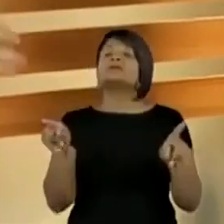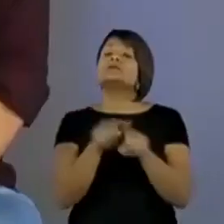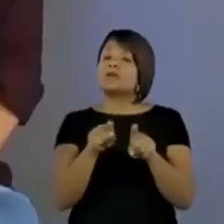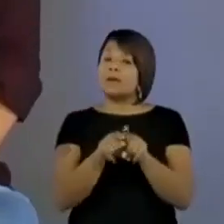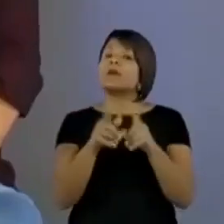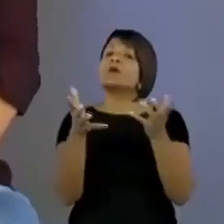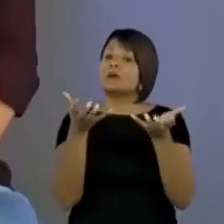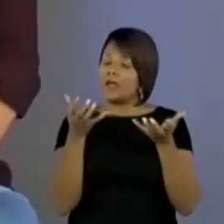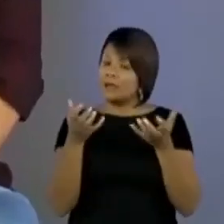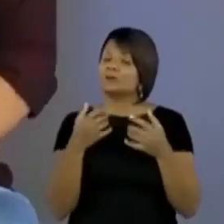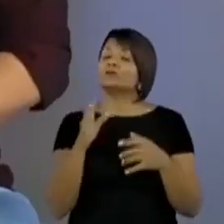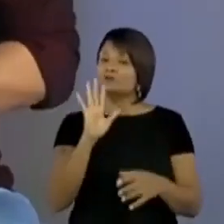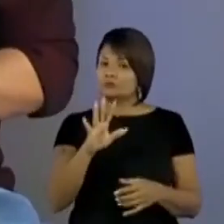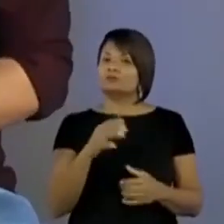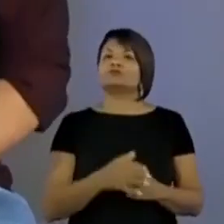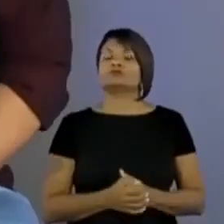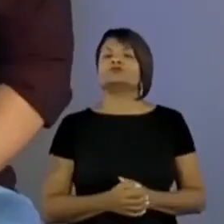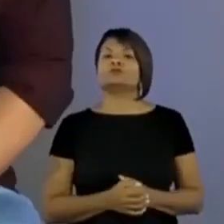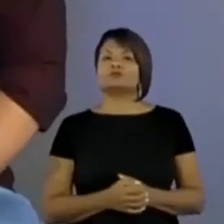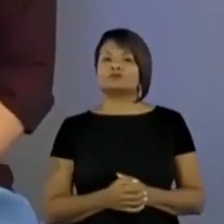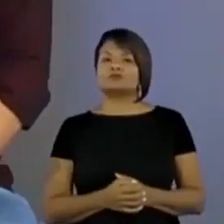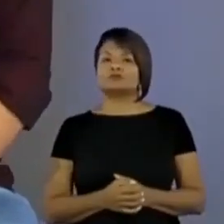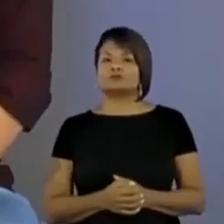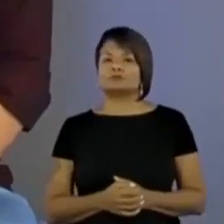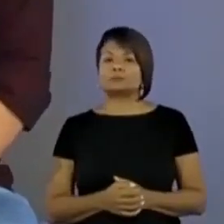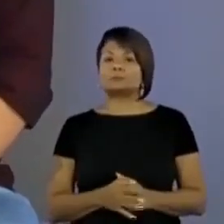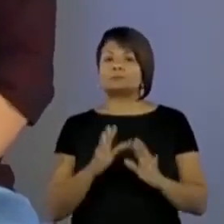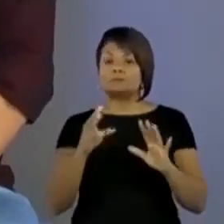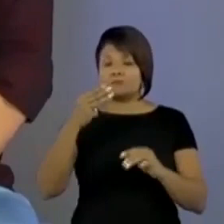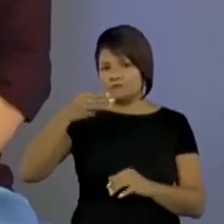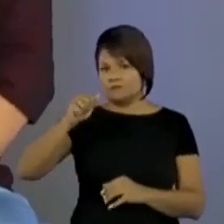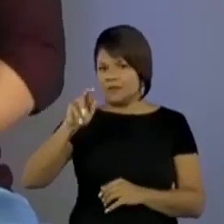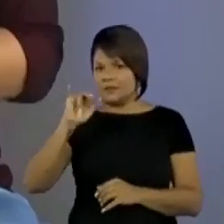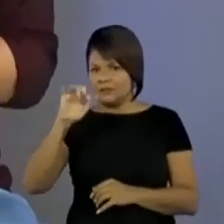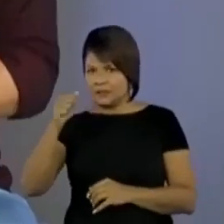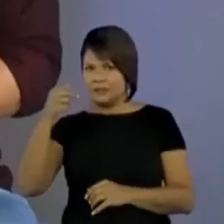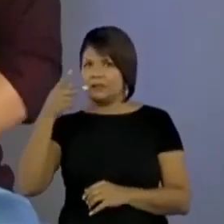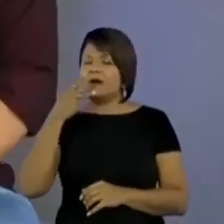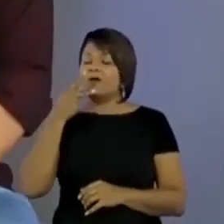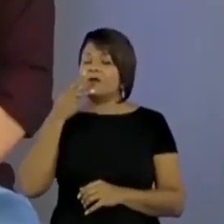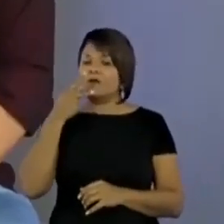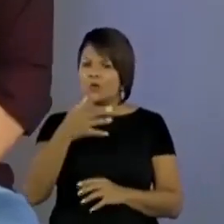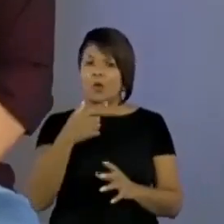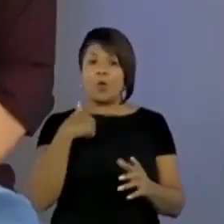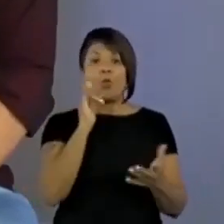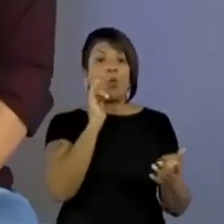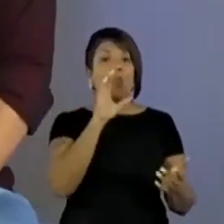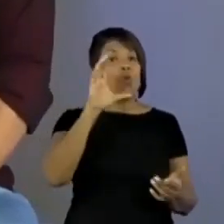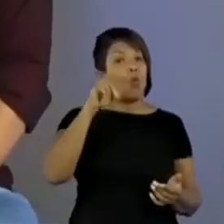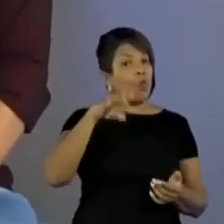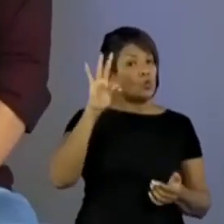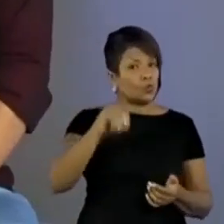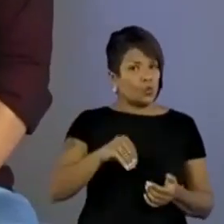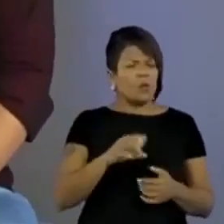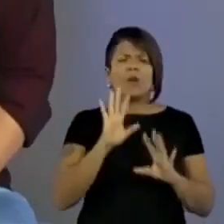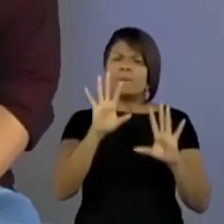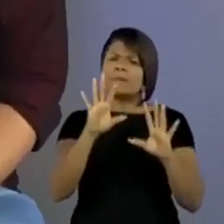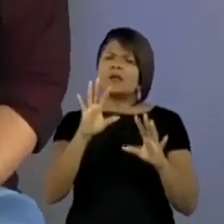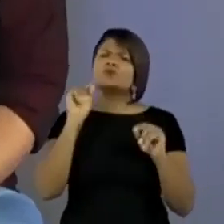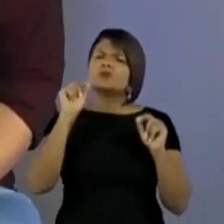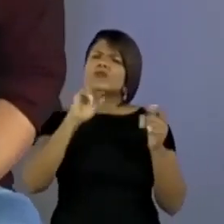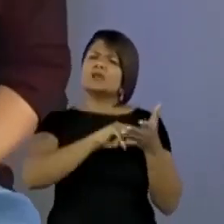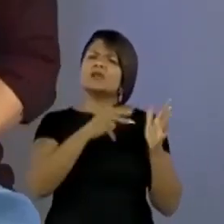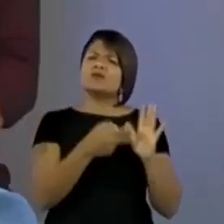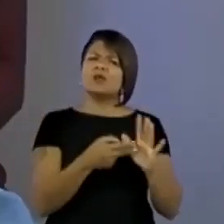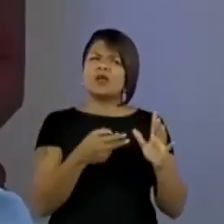pergunta fácil, não, eles estão assim, a Mariana está falando que isso é um conto. A Maria, ela falou o que é uma fábula, se é